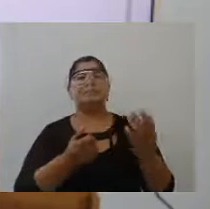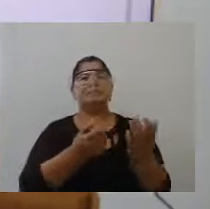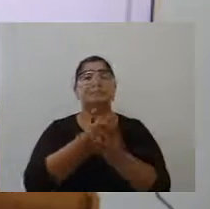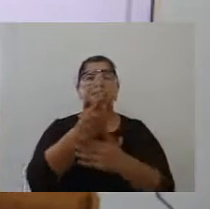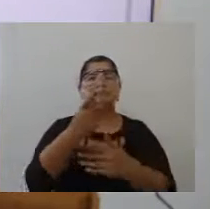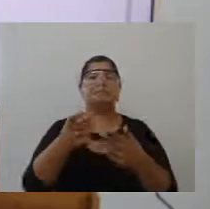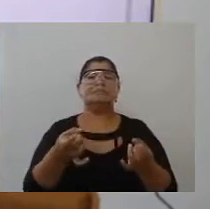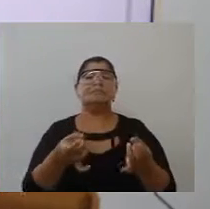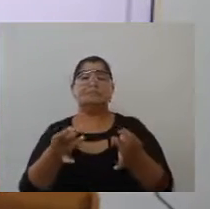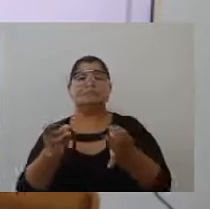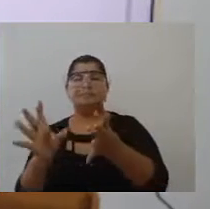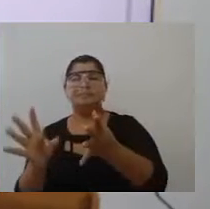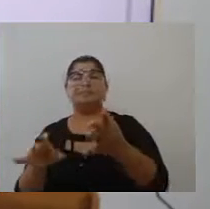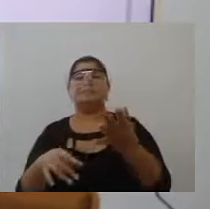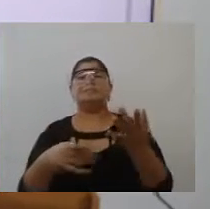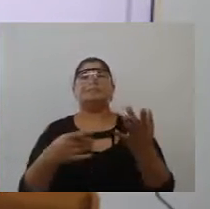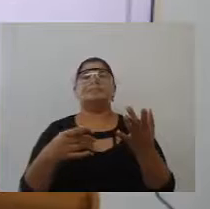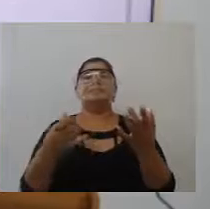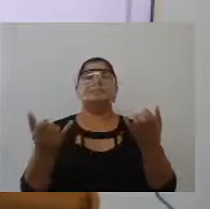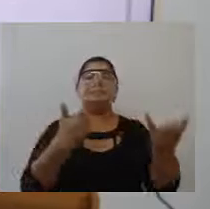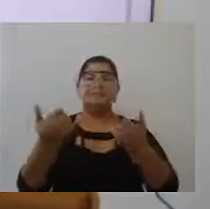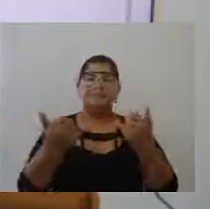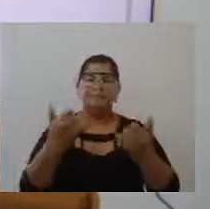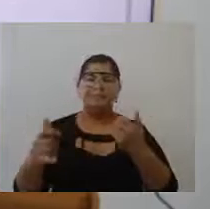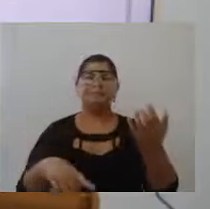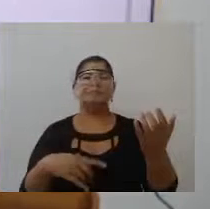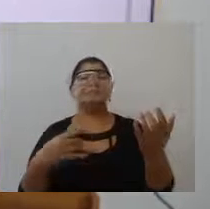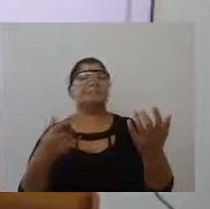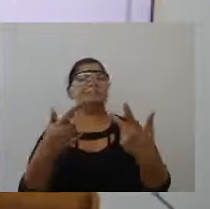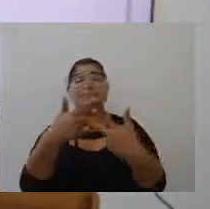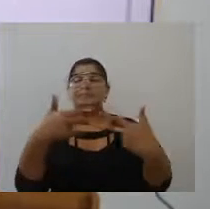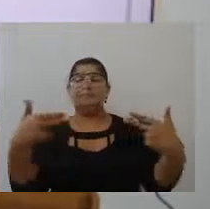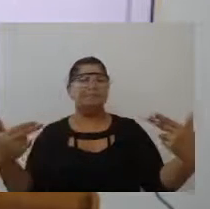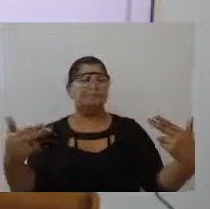usa para vender, a gente usa para se informar, a gente usa para uma